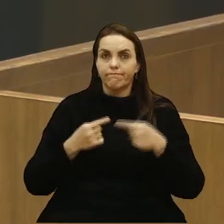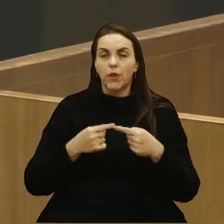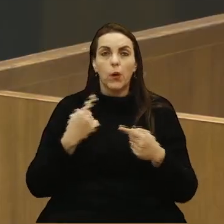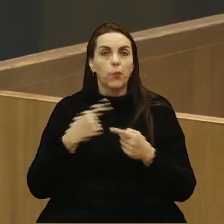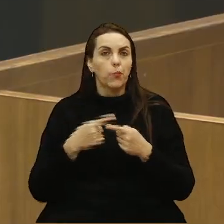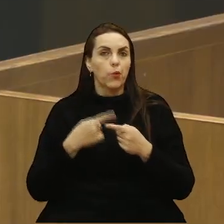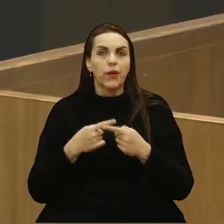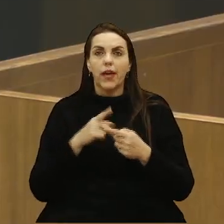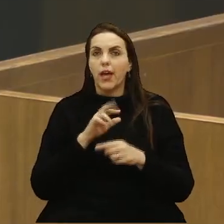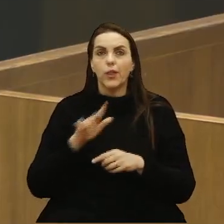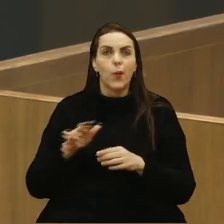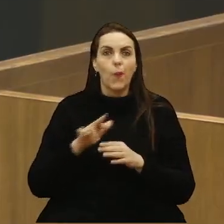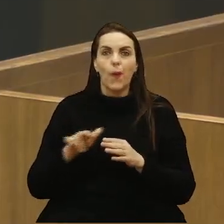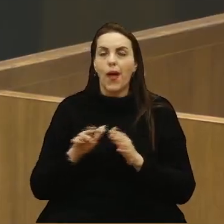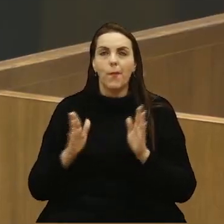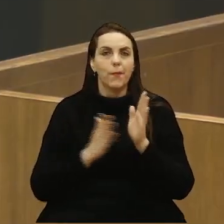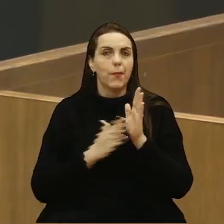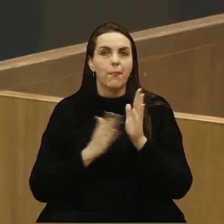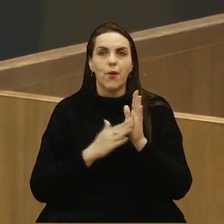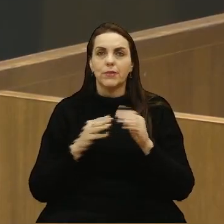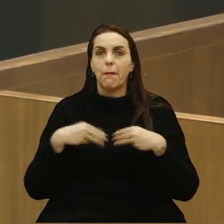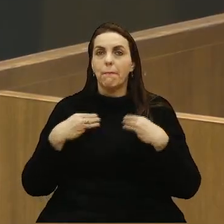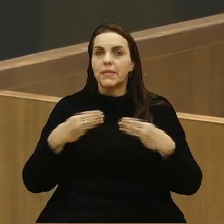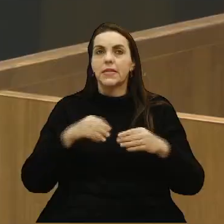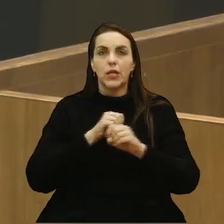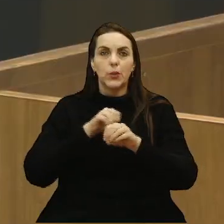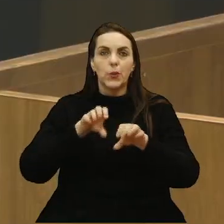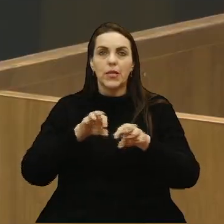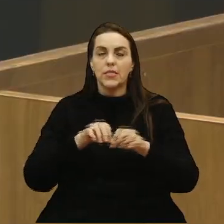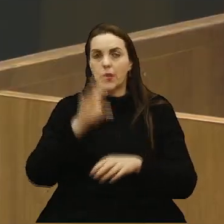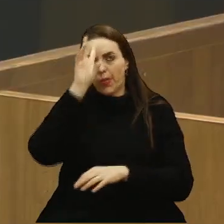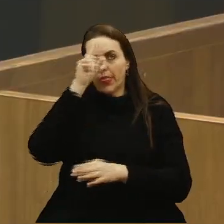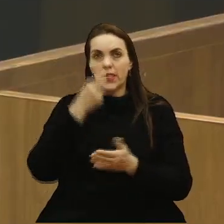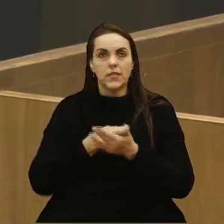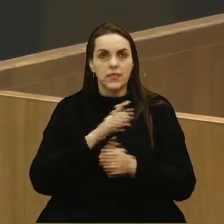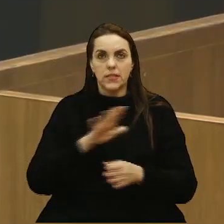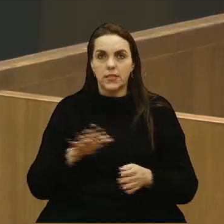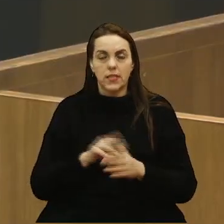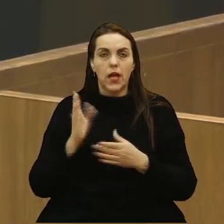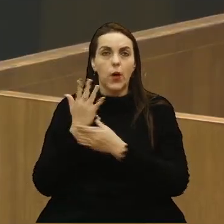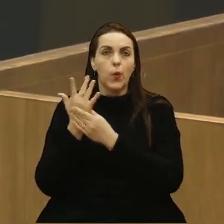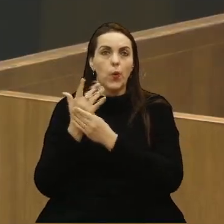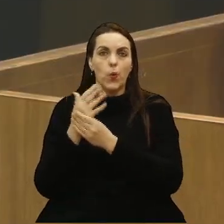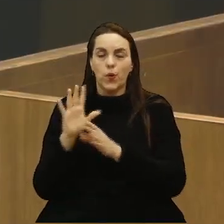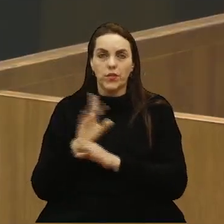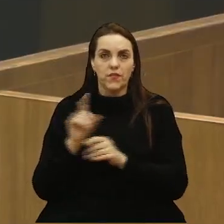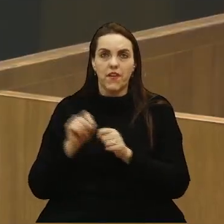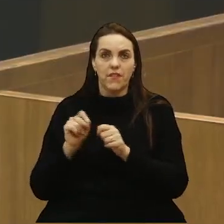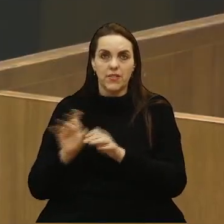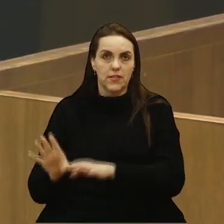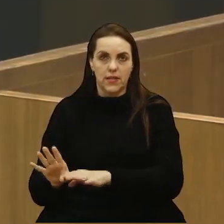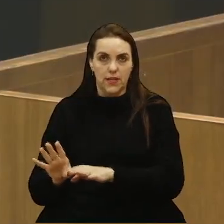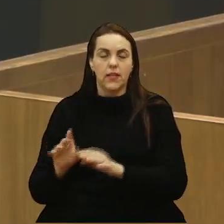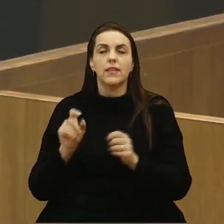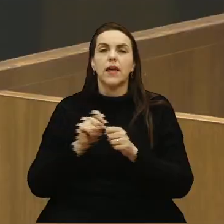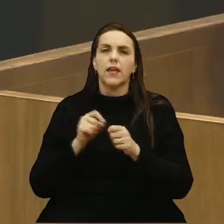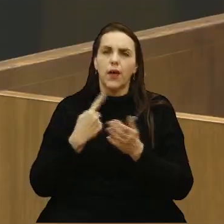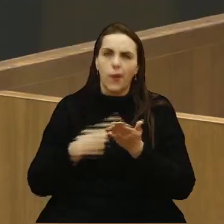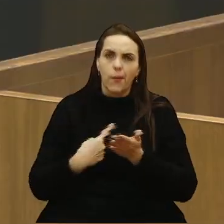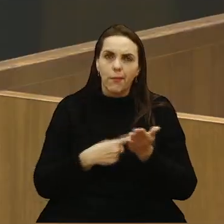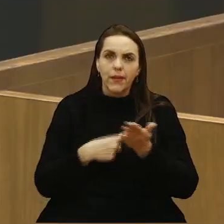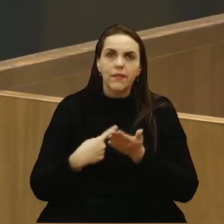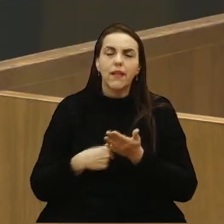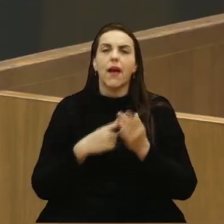é uma proposta assim, o MEC vai definir ou a URGS vai decidir. Tem que definir com as entidades, com